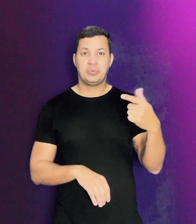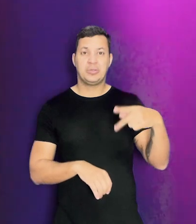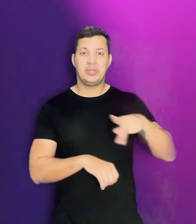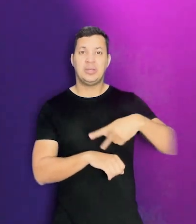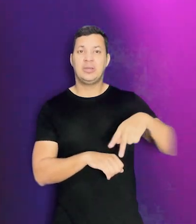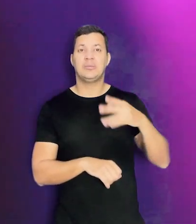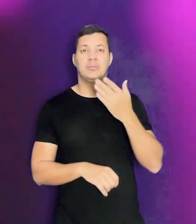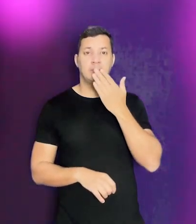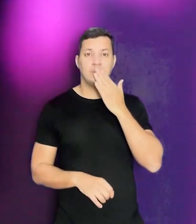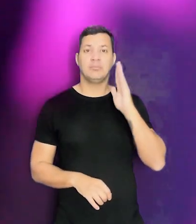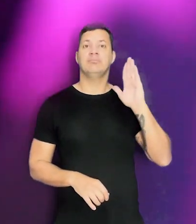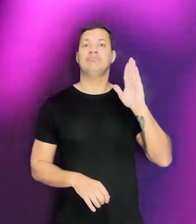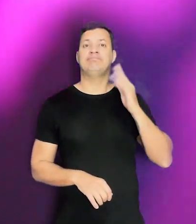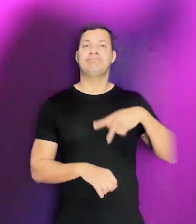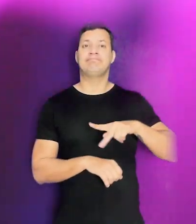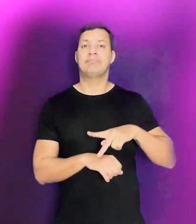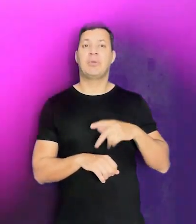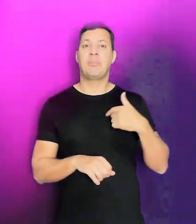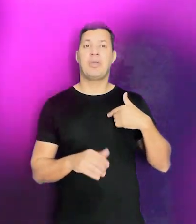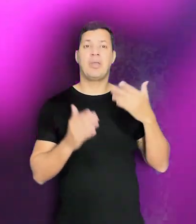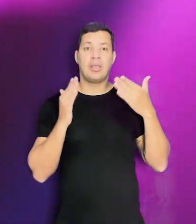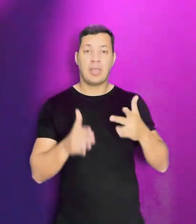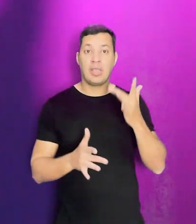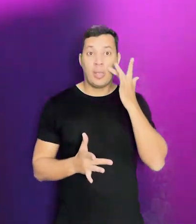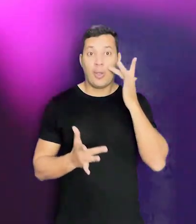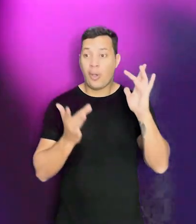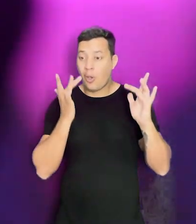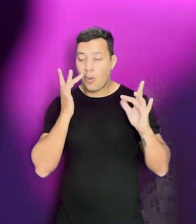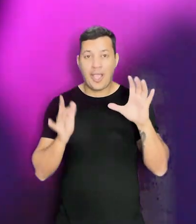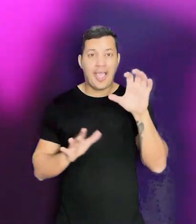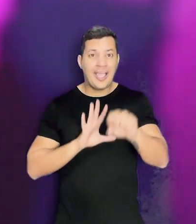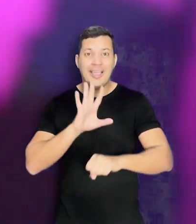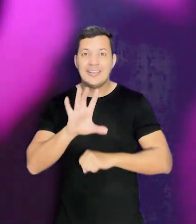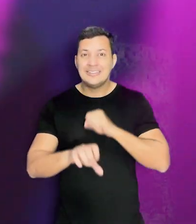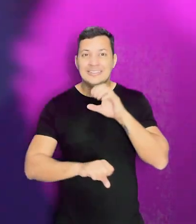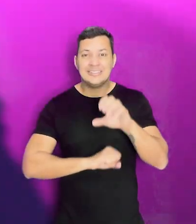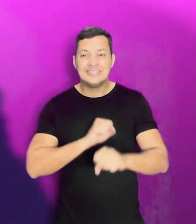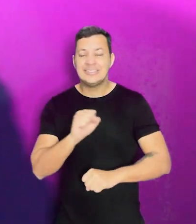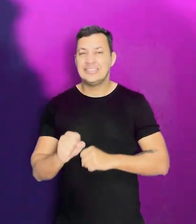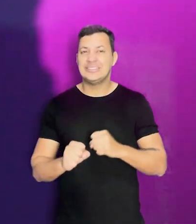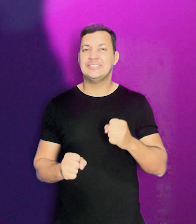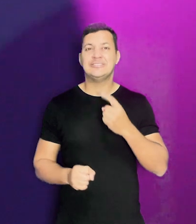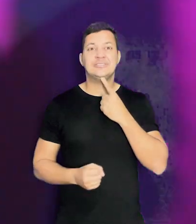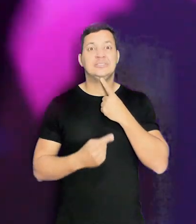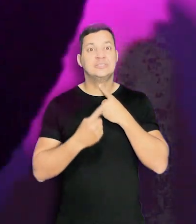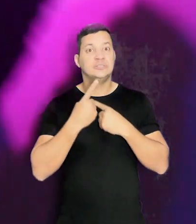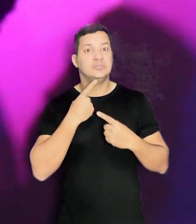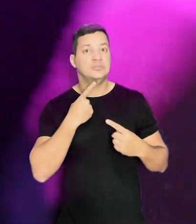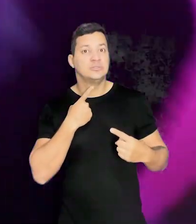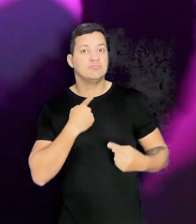vagam sem tino, traz do ouro correndo, vorazes sedentos.